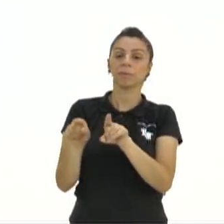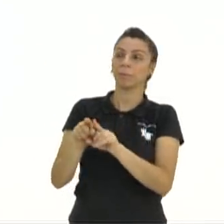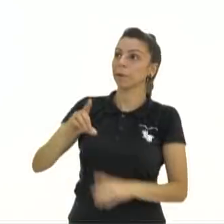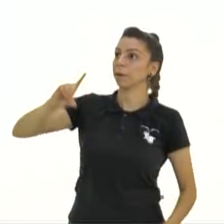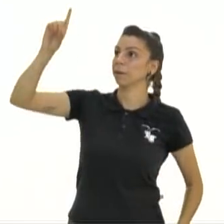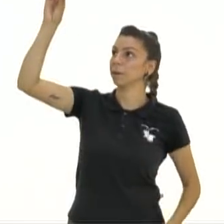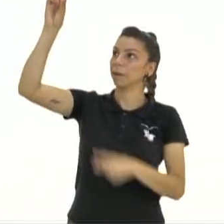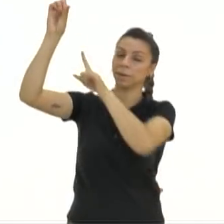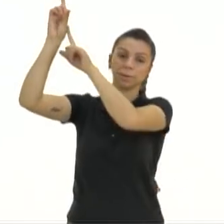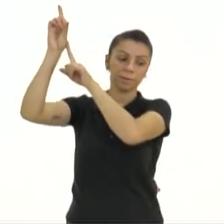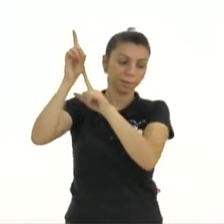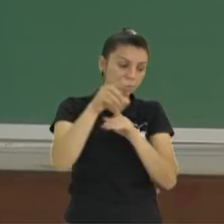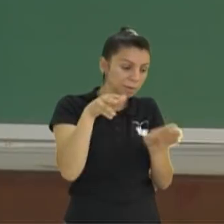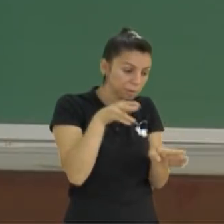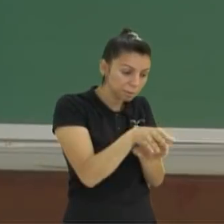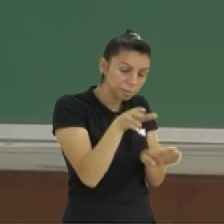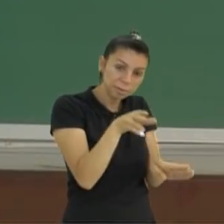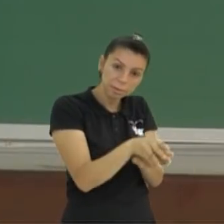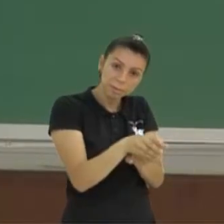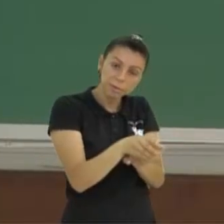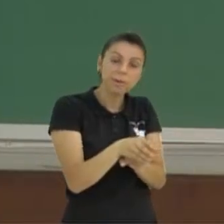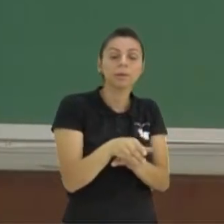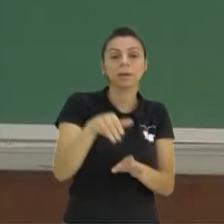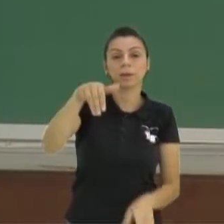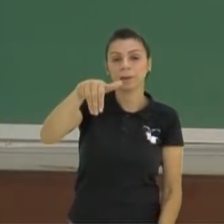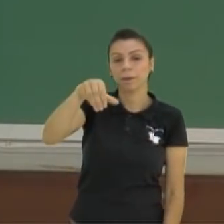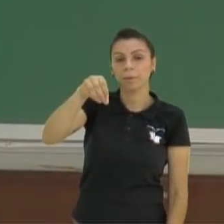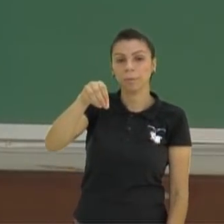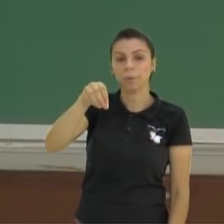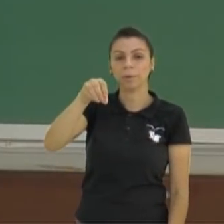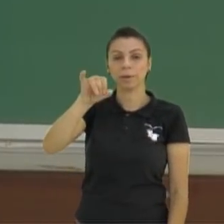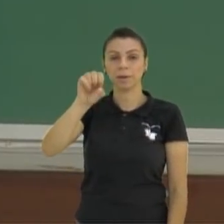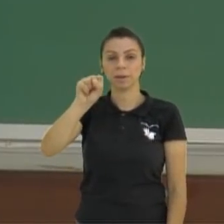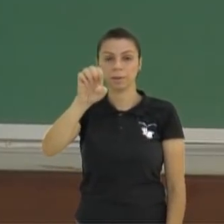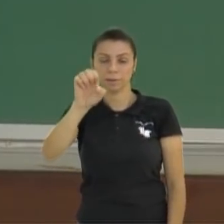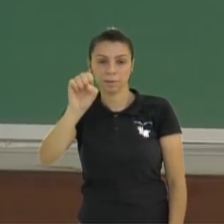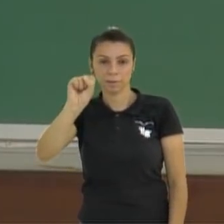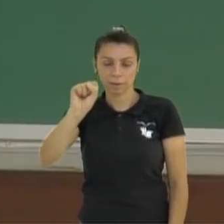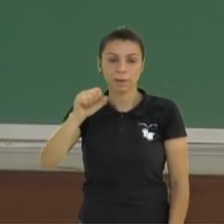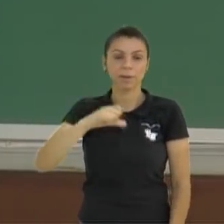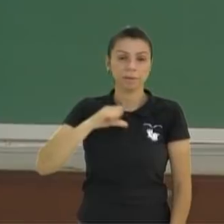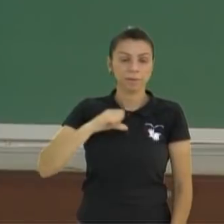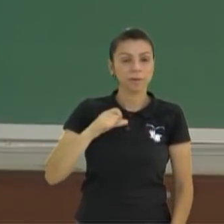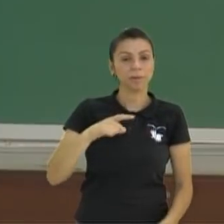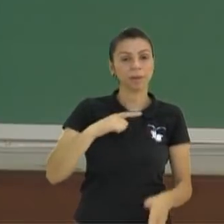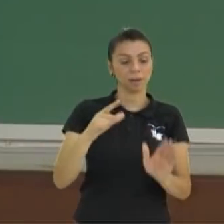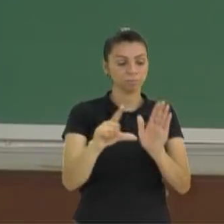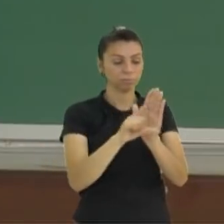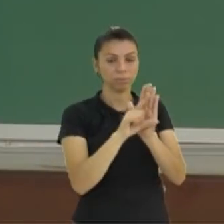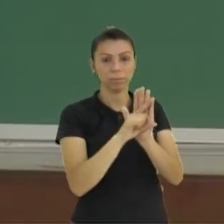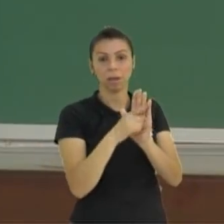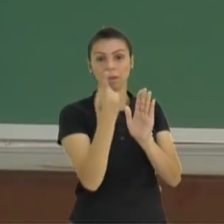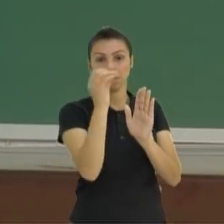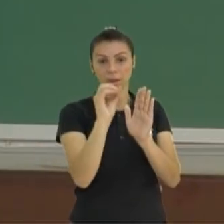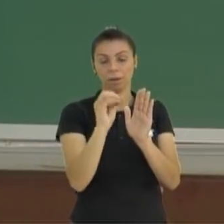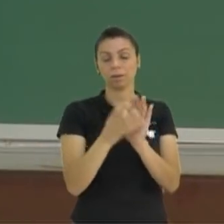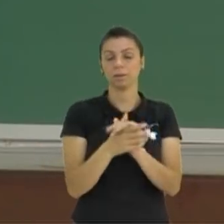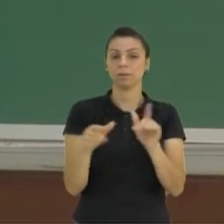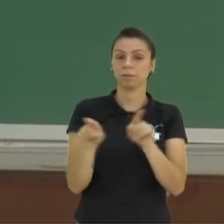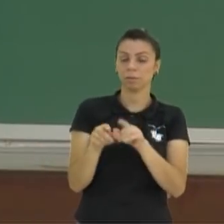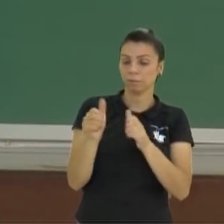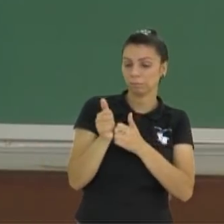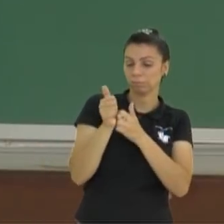Sinai, quando Moisés recebeu o Decálogo, ou a Tábua da Lei, ou os 10 Mandamentos. E também da peregrinação